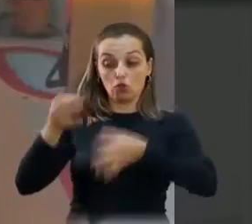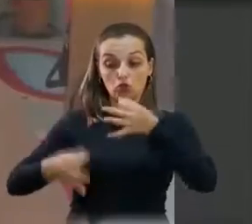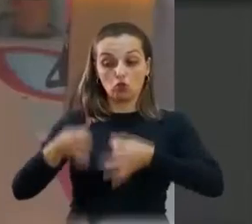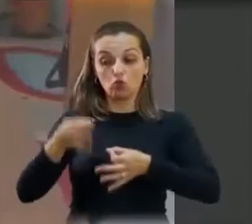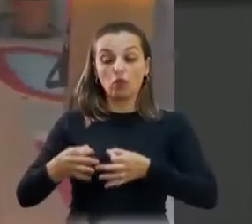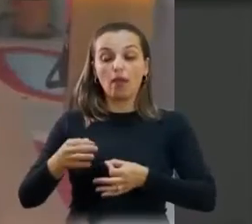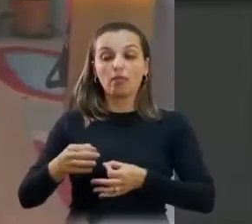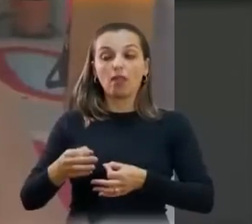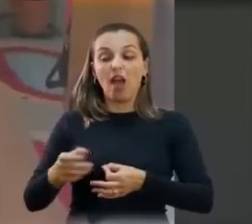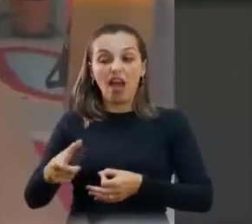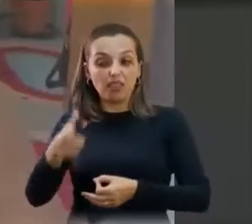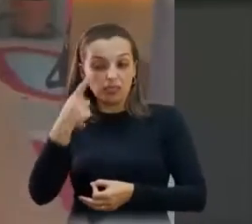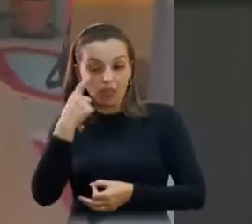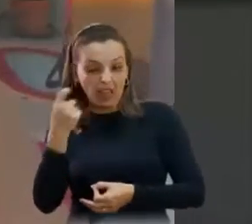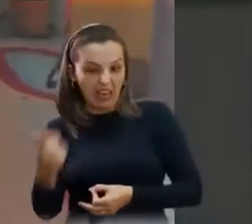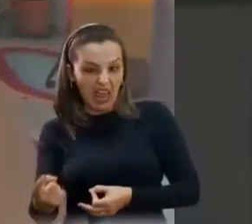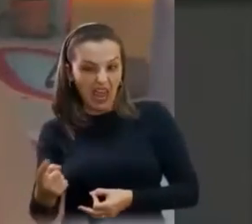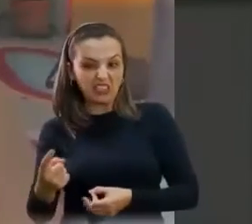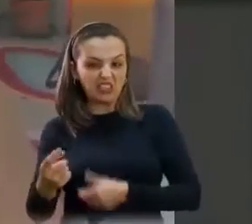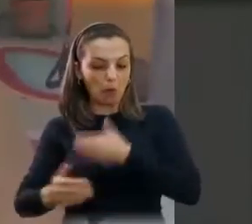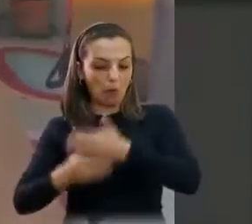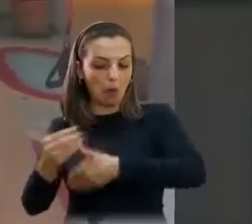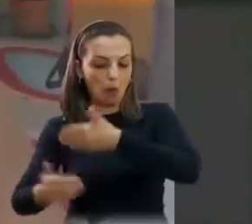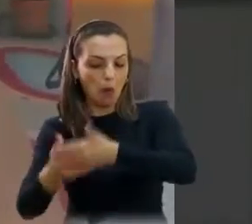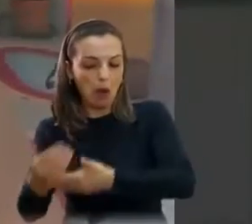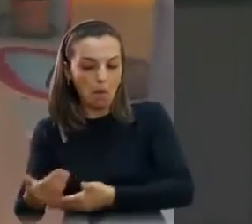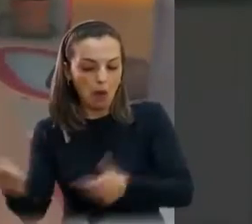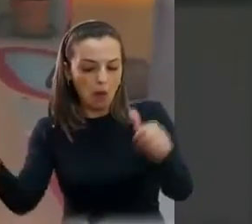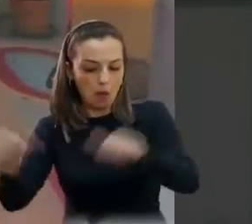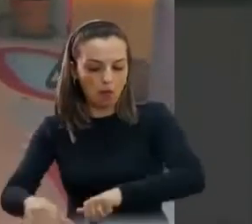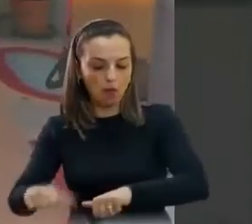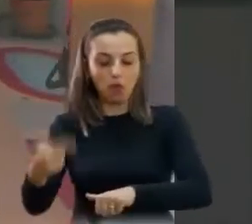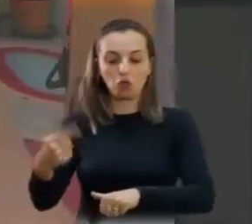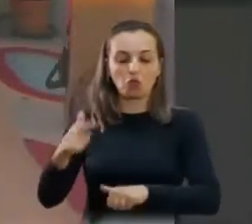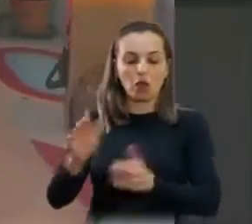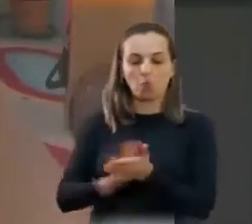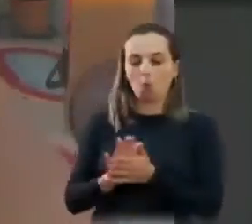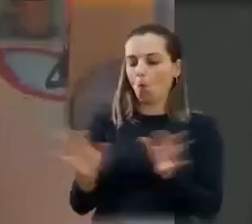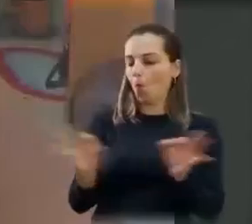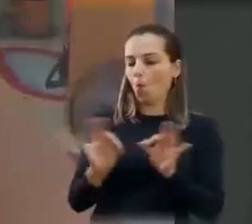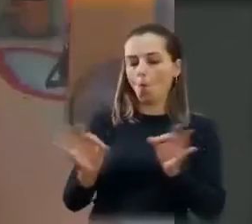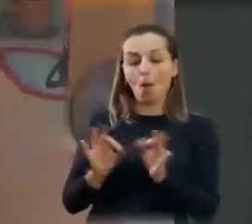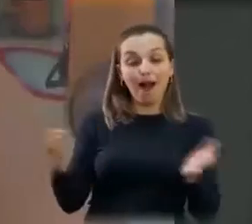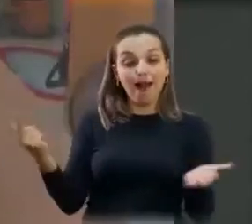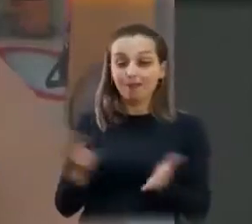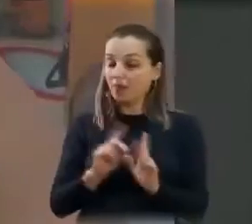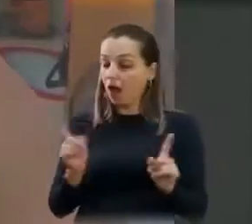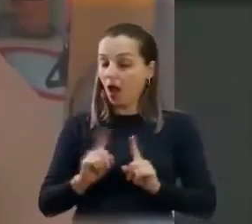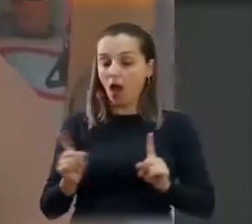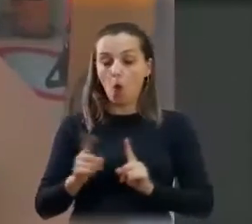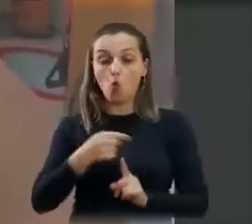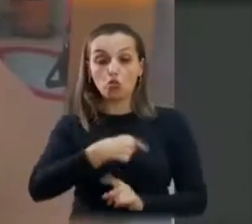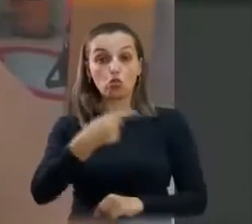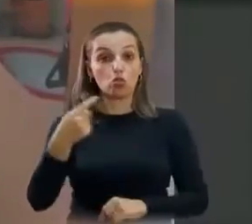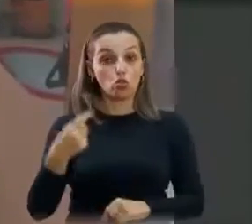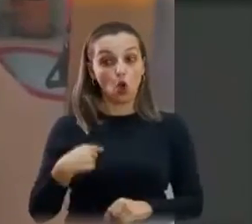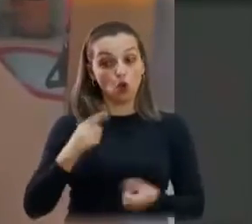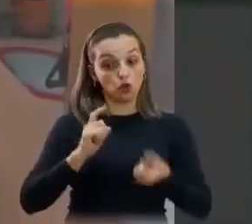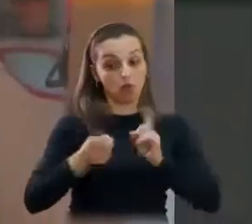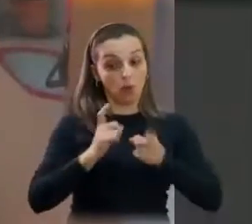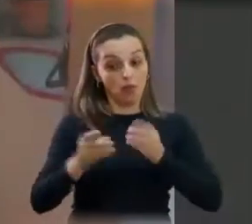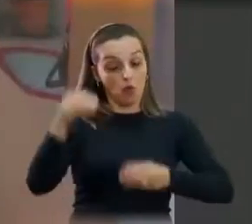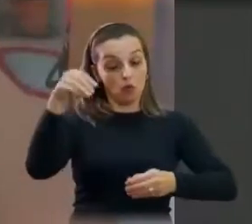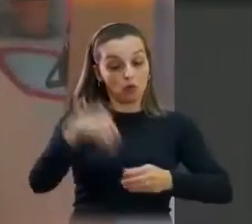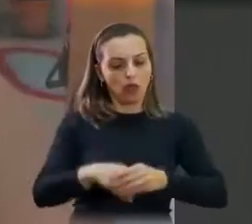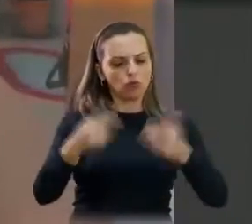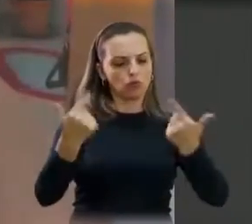nenhum interesse em não prosperar os projetos dos vereadores por questões políticas. Nós não estamos lá para isso e